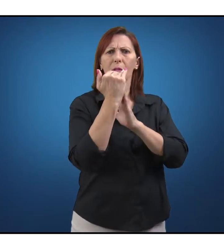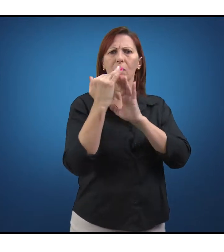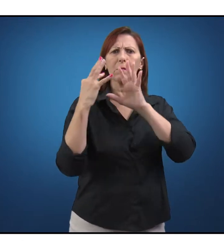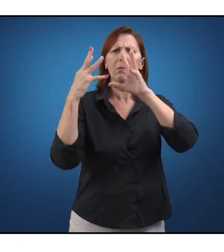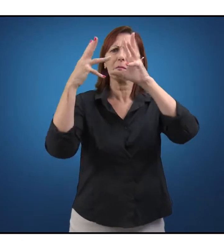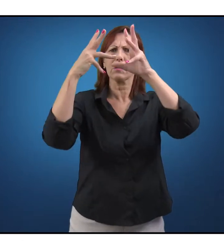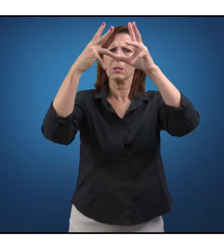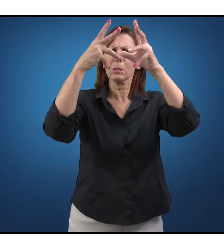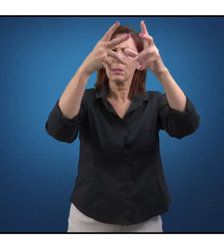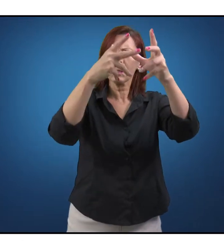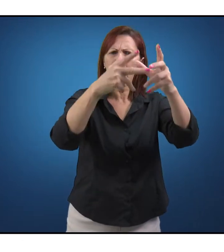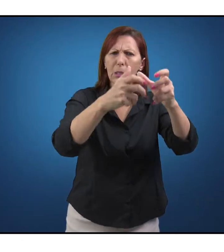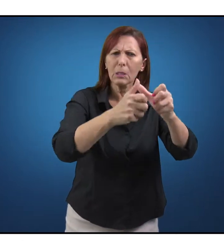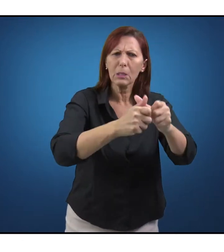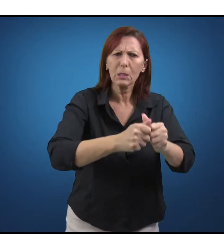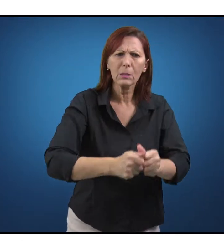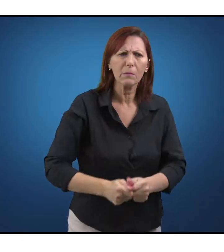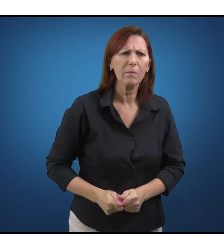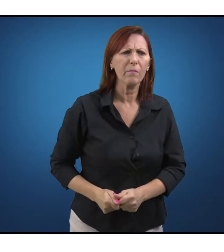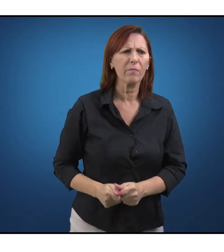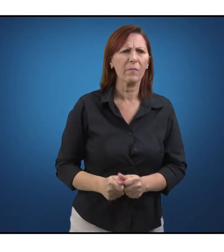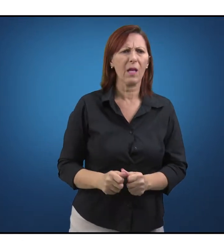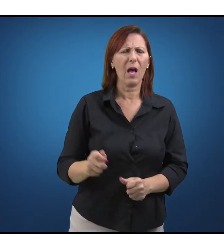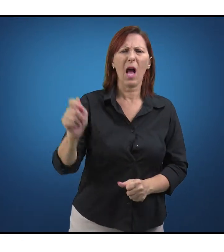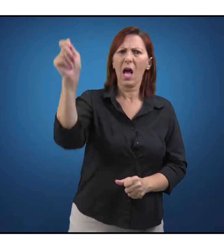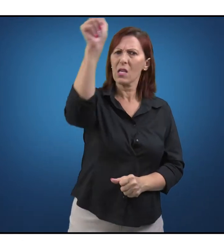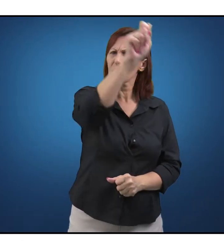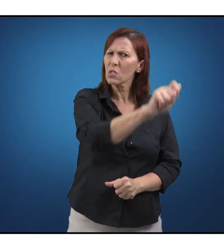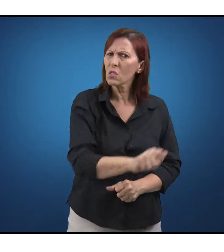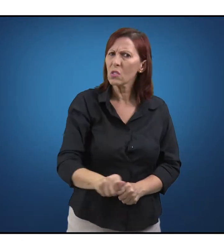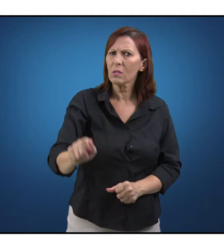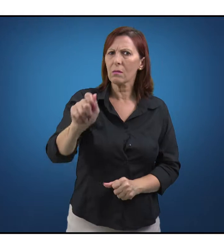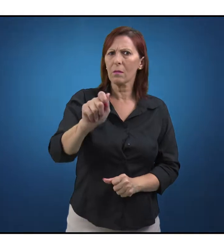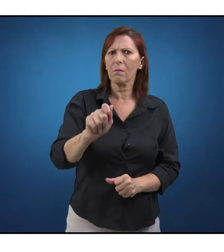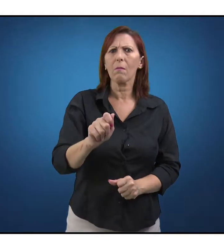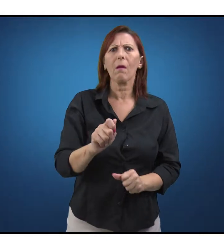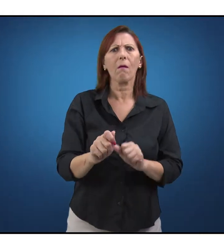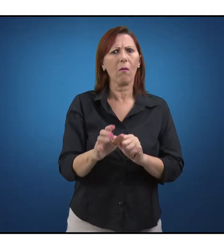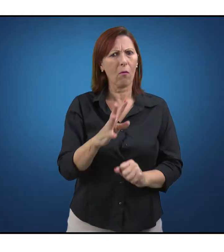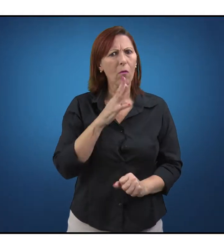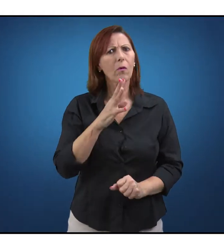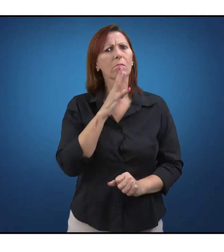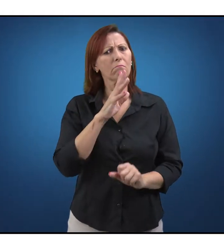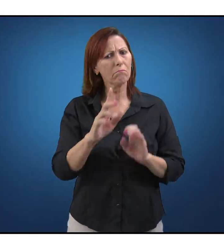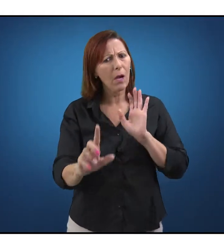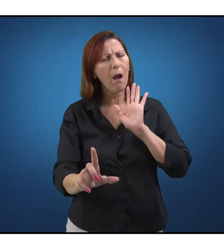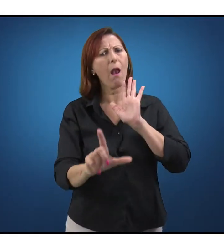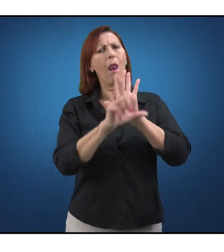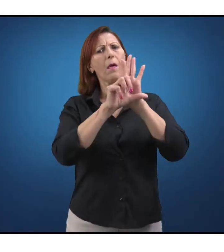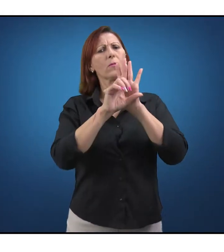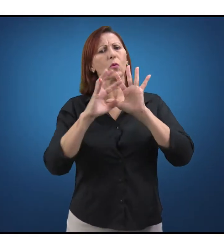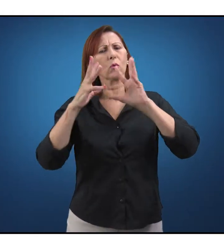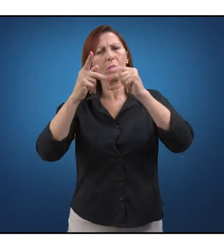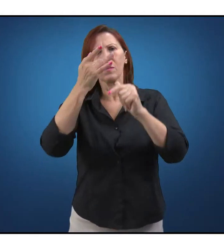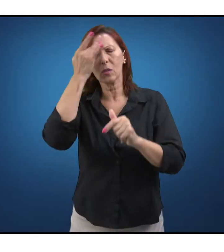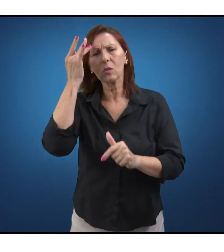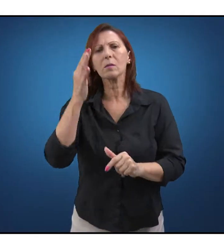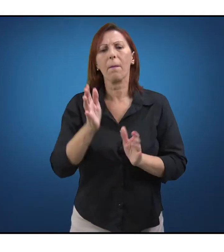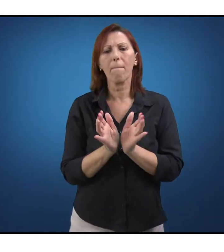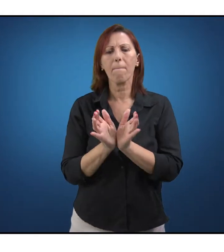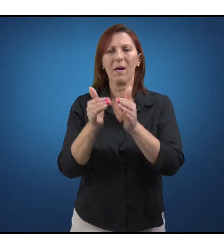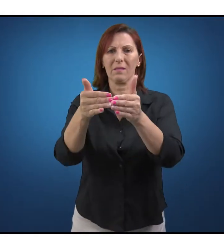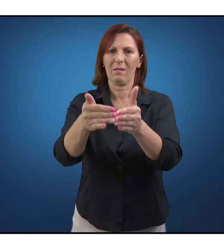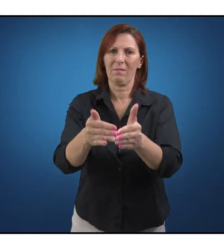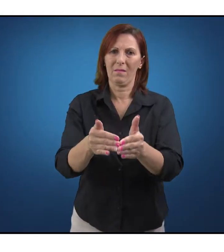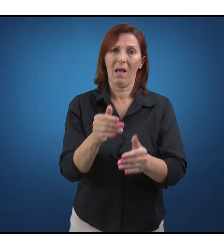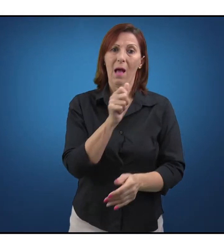grandes agências que articulam a educação e, acima de tudo, legitimada pelos próprios que participavam dela. A